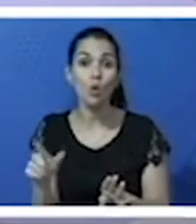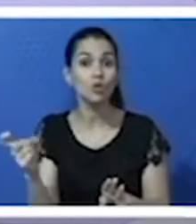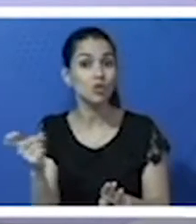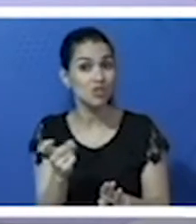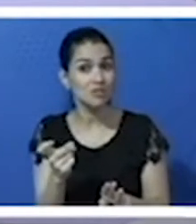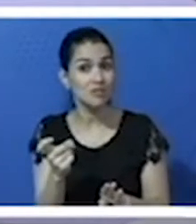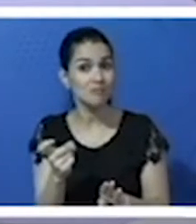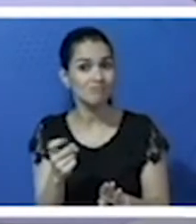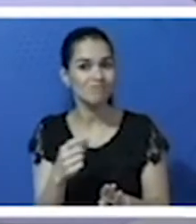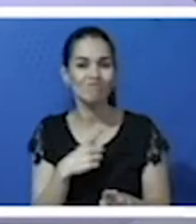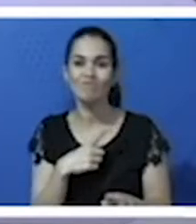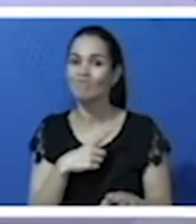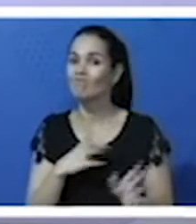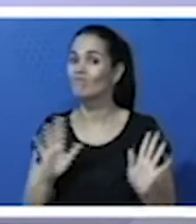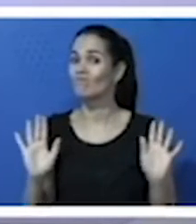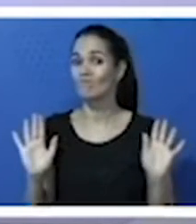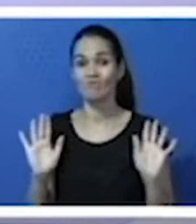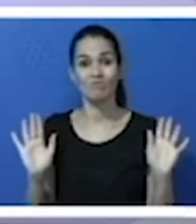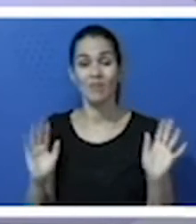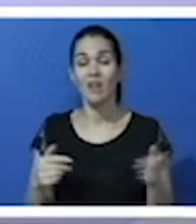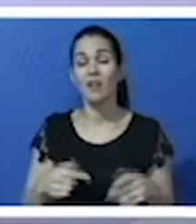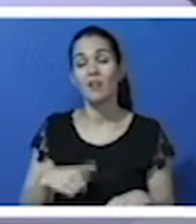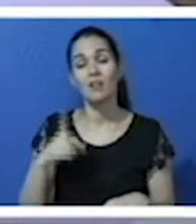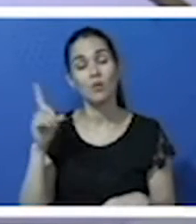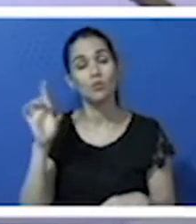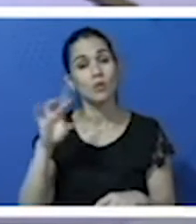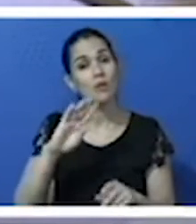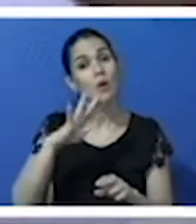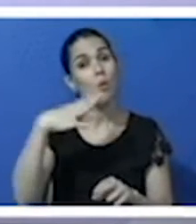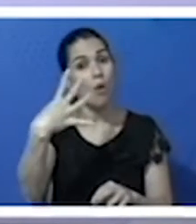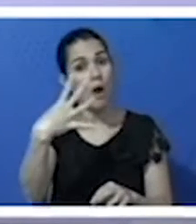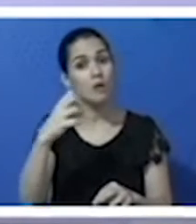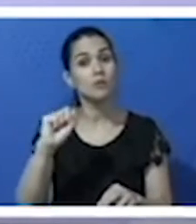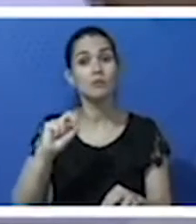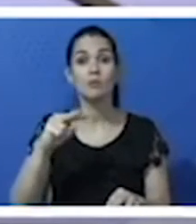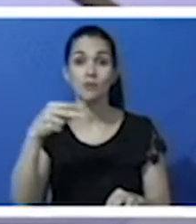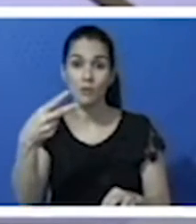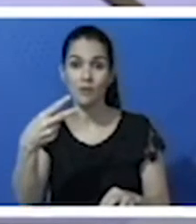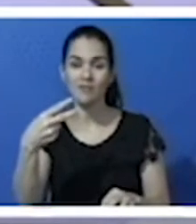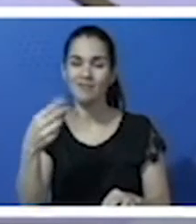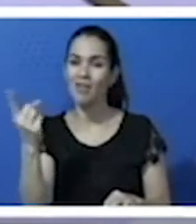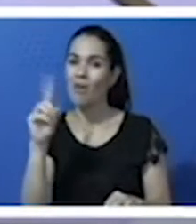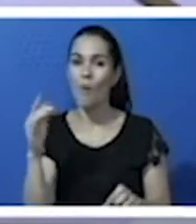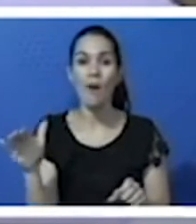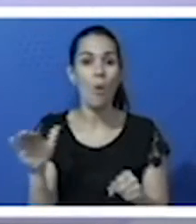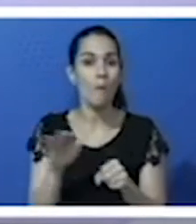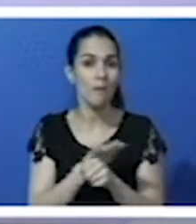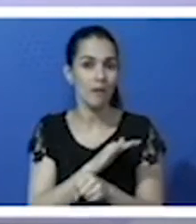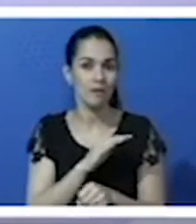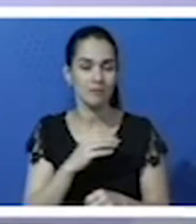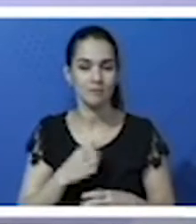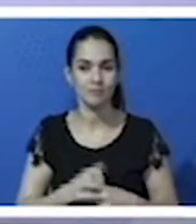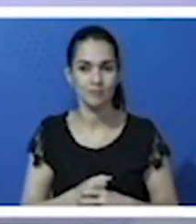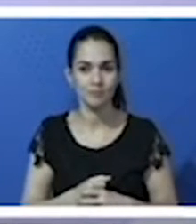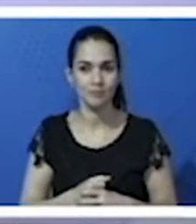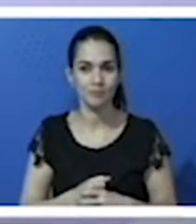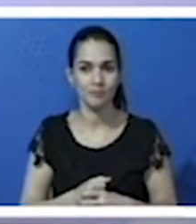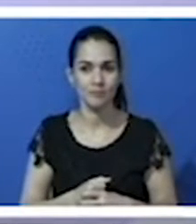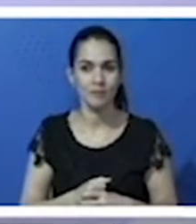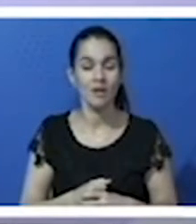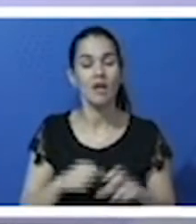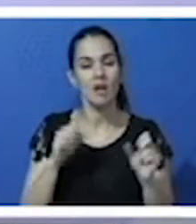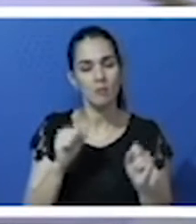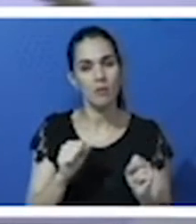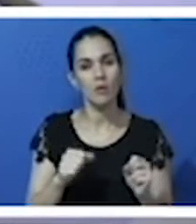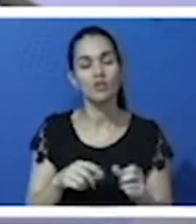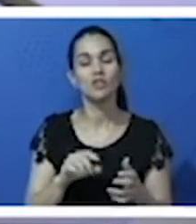o caso, ela só tem o expoente 4 e o expoente 2. Tendo essas características, elas podem ser reduzidas a uma equação de